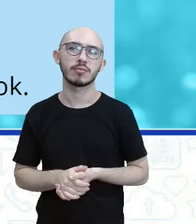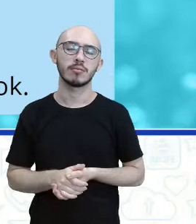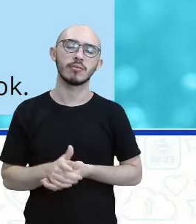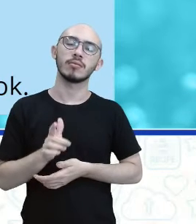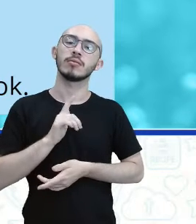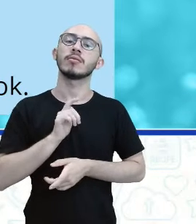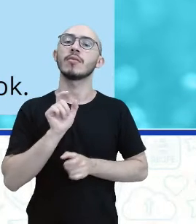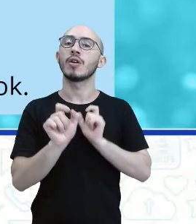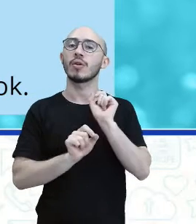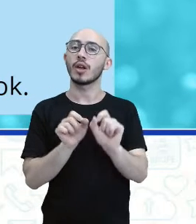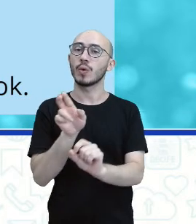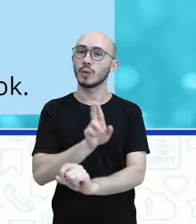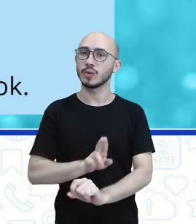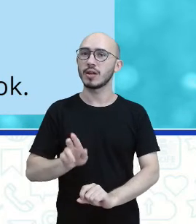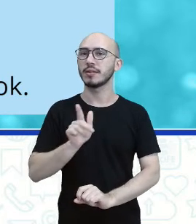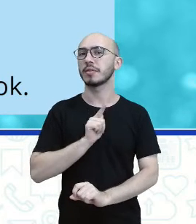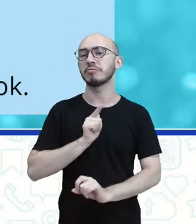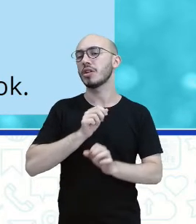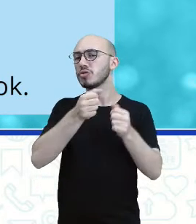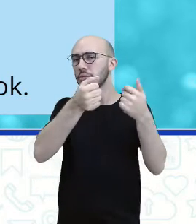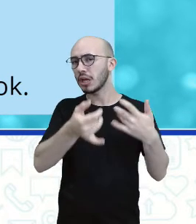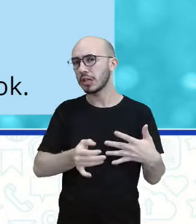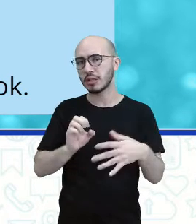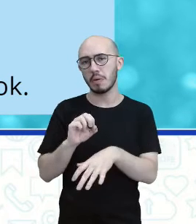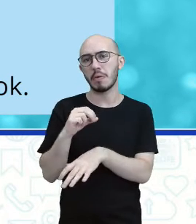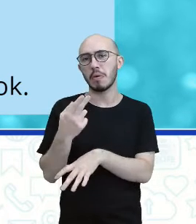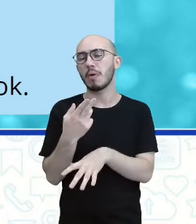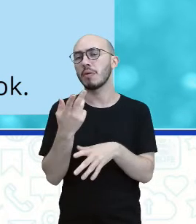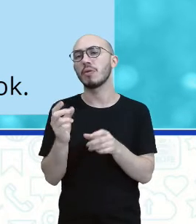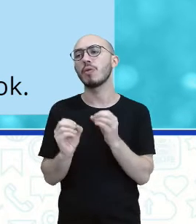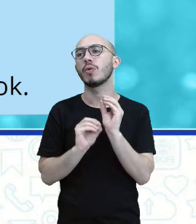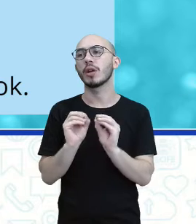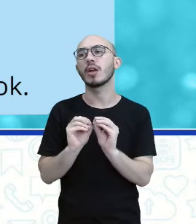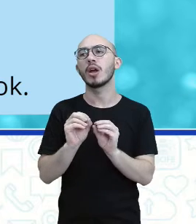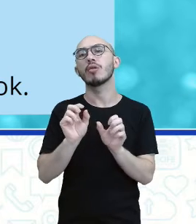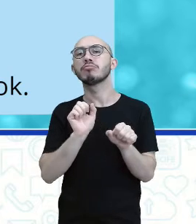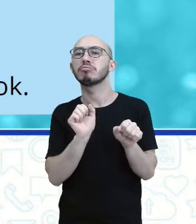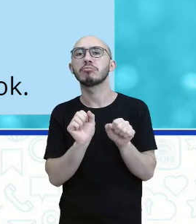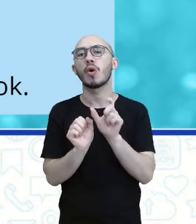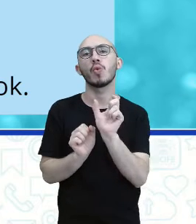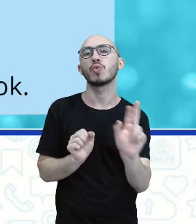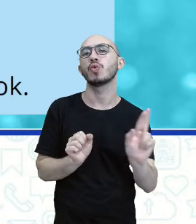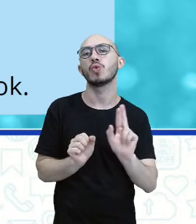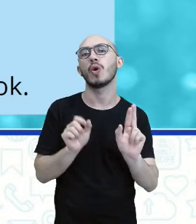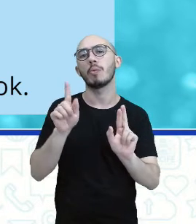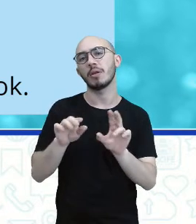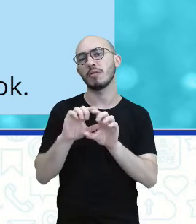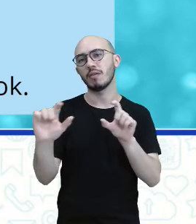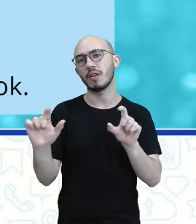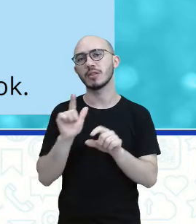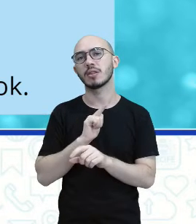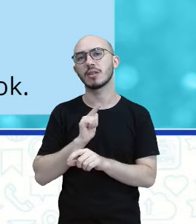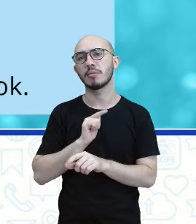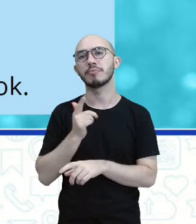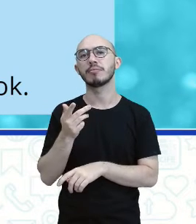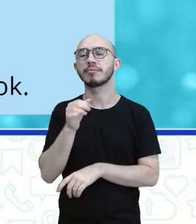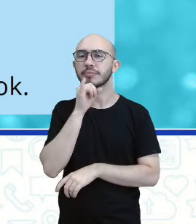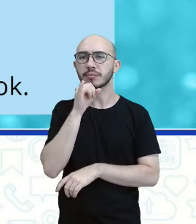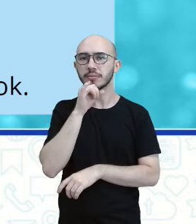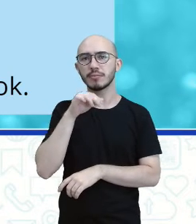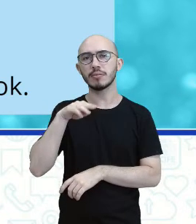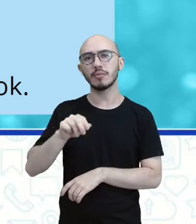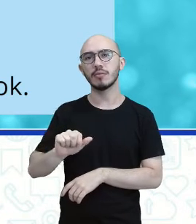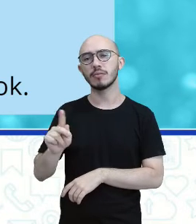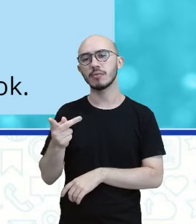termo utilizado para tecer explicações ou definições sobre um substantivo da frase. Então, ó, Matheus, o professor